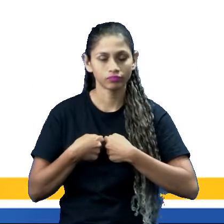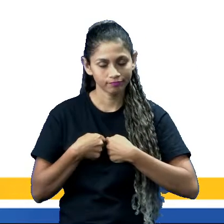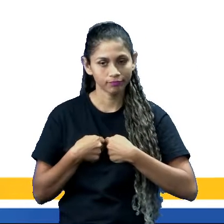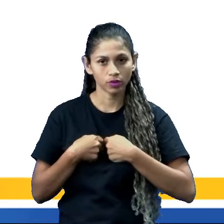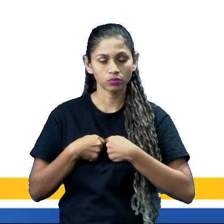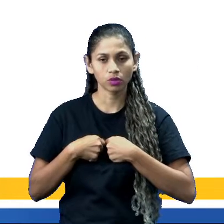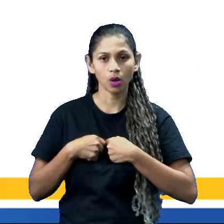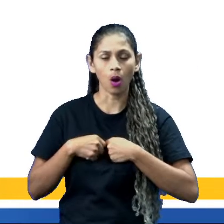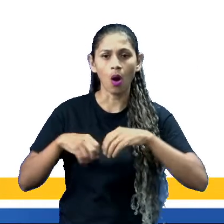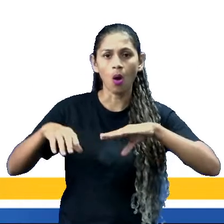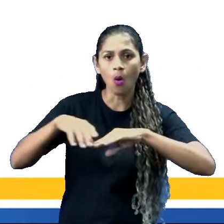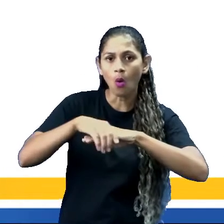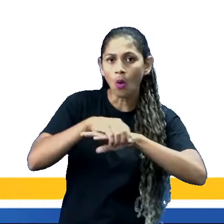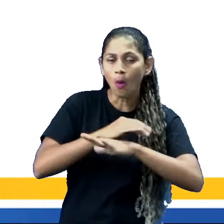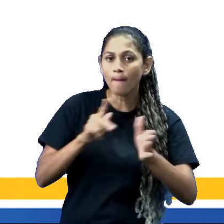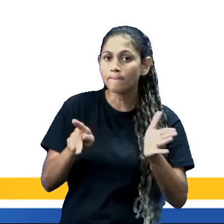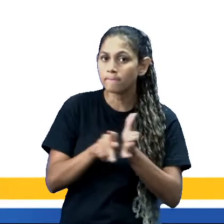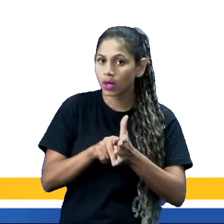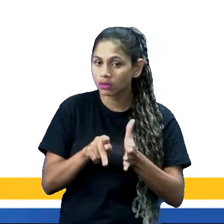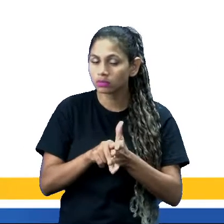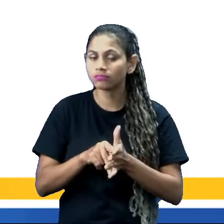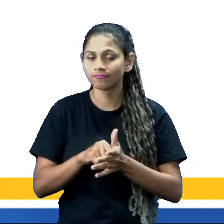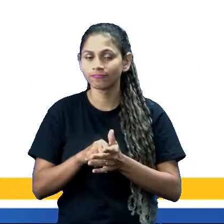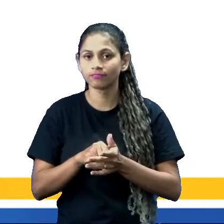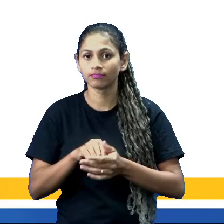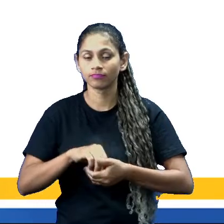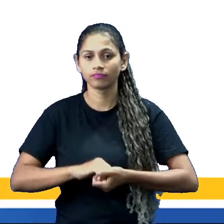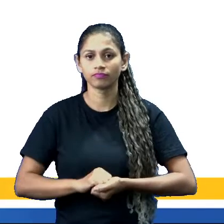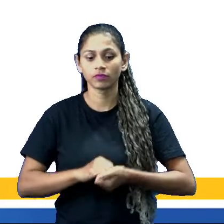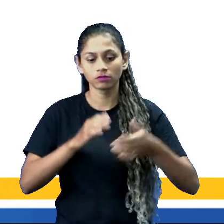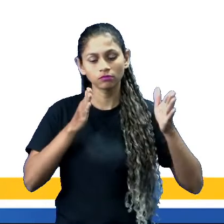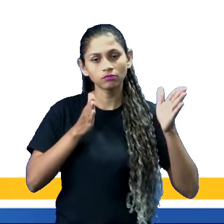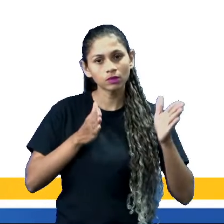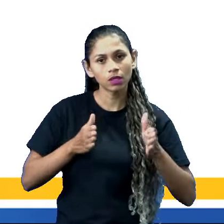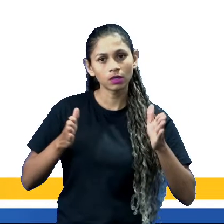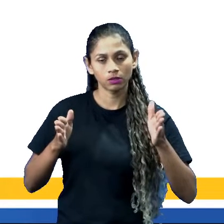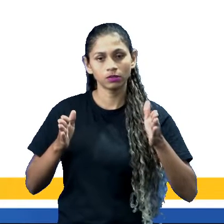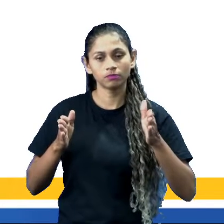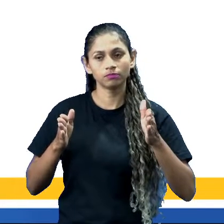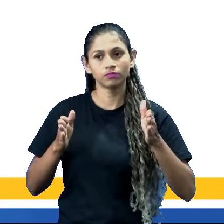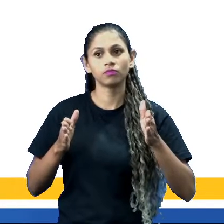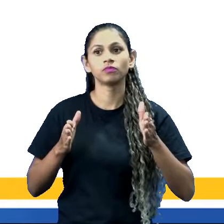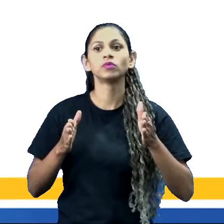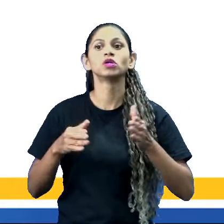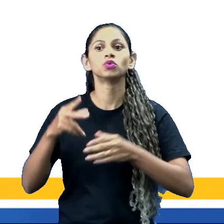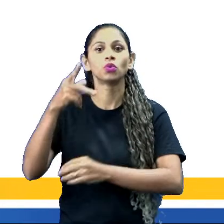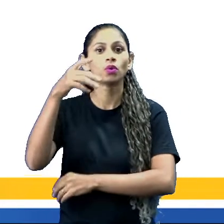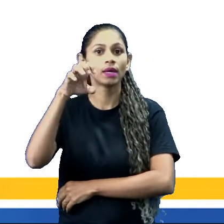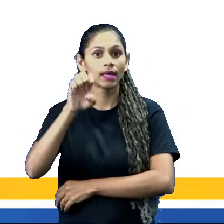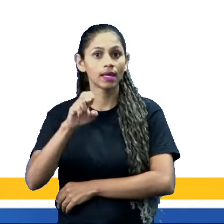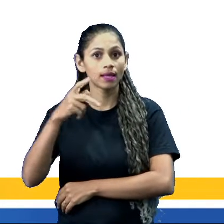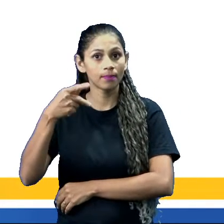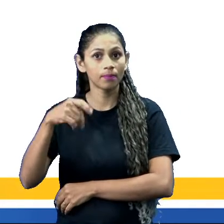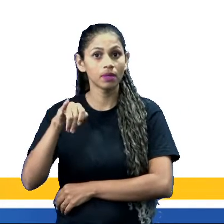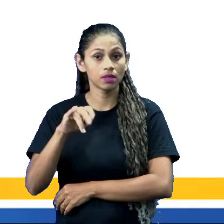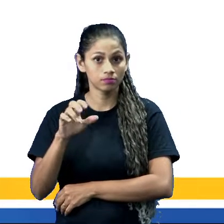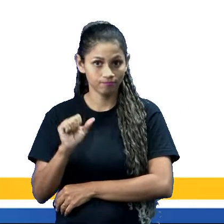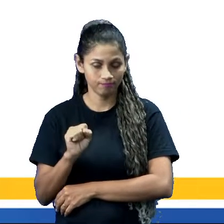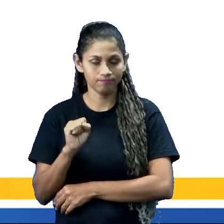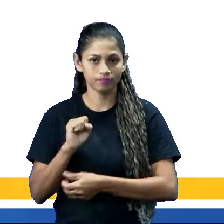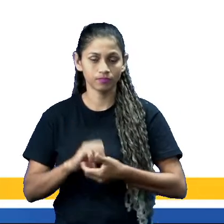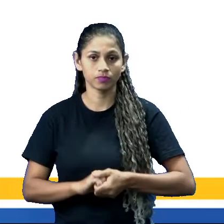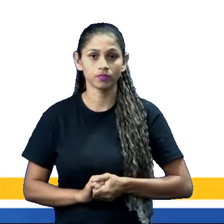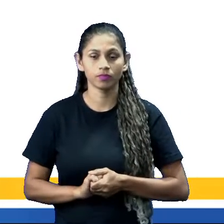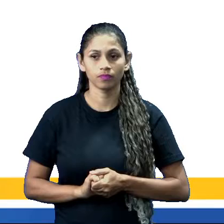ali os pés, as pernas, né? Então daí é parte do equipamento de proteção individual. E